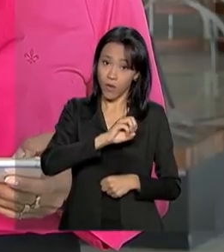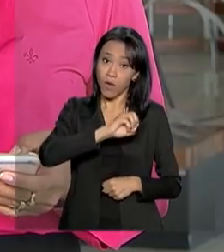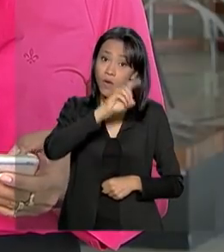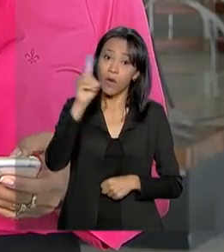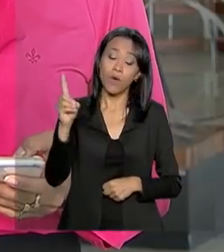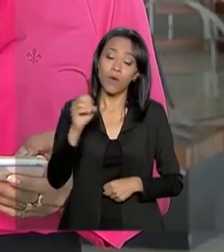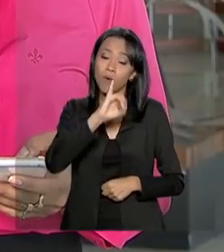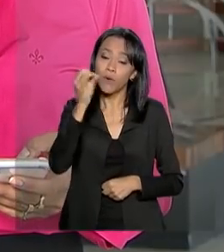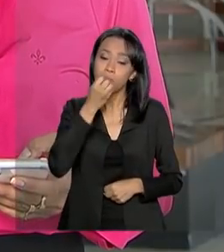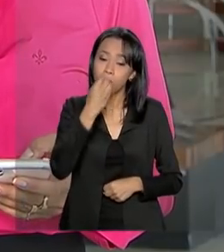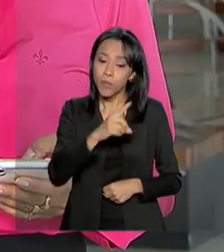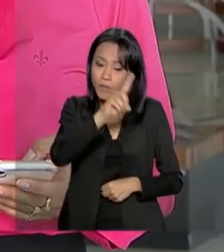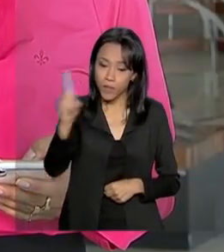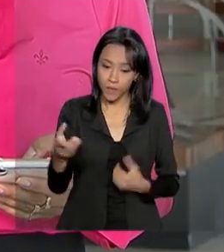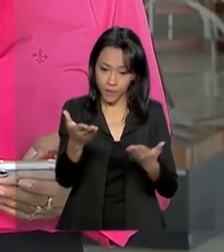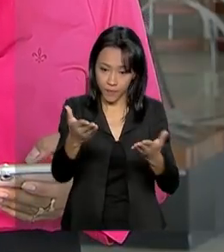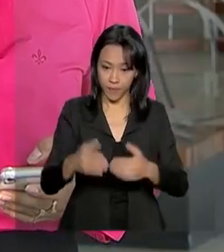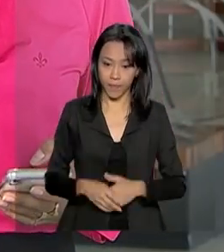bom dia.